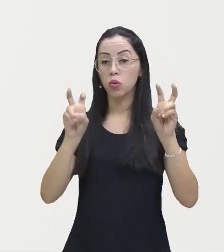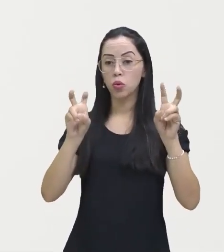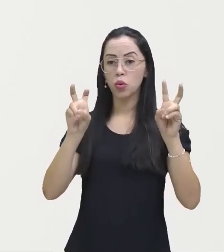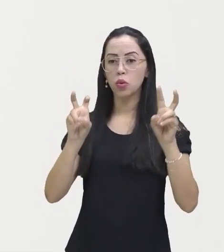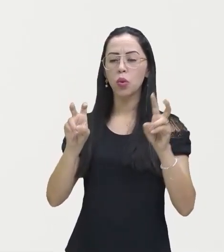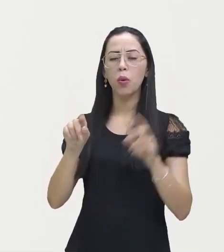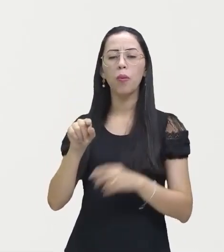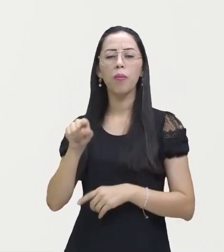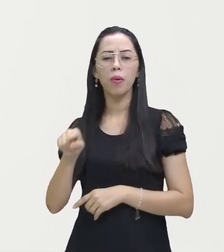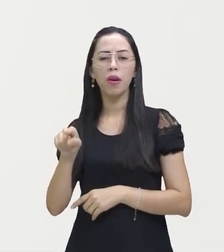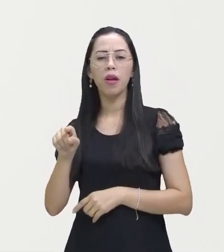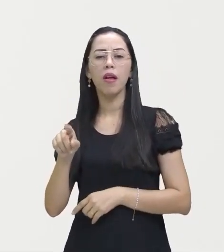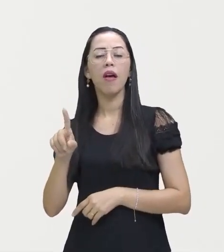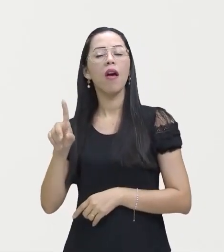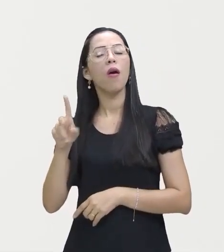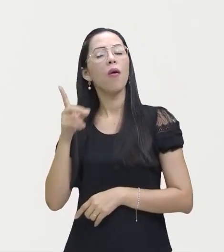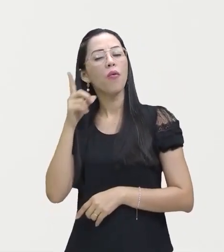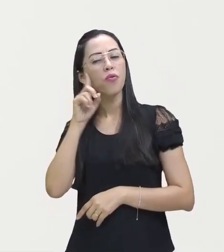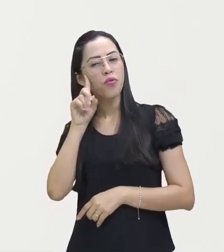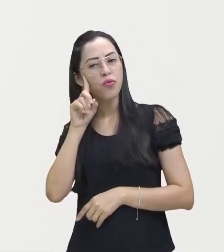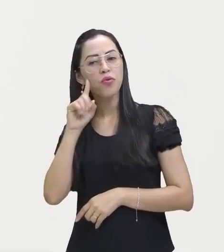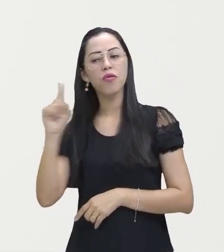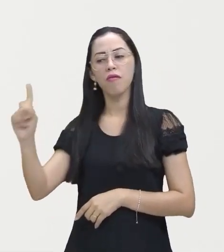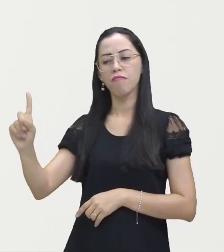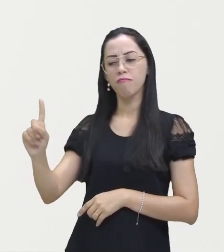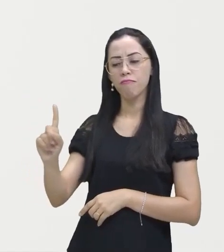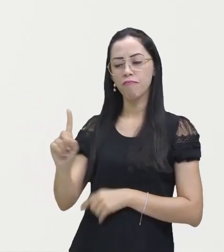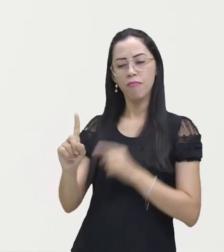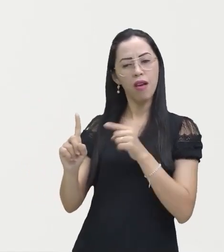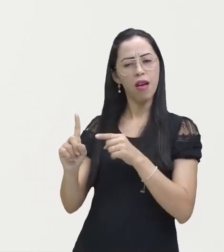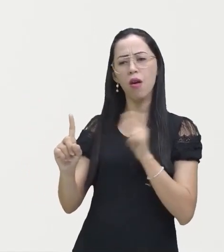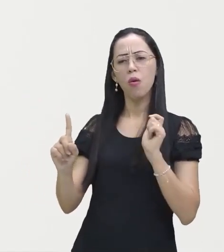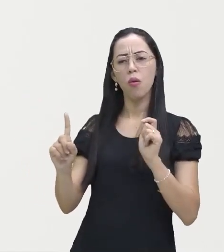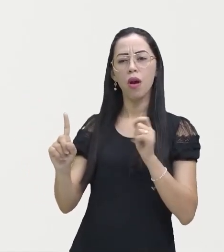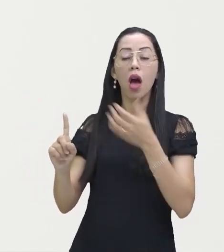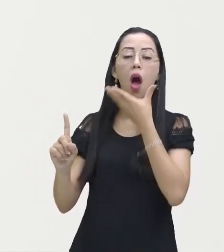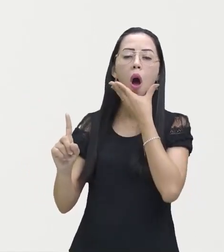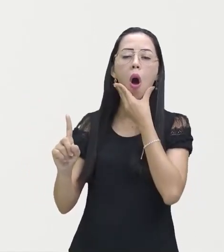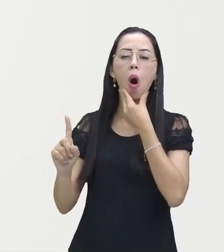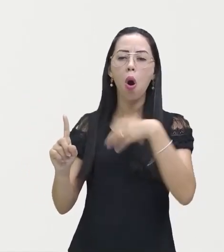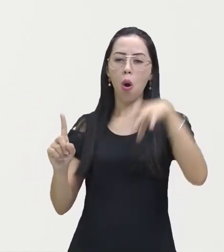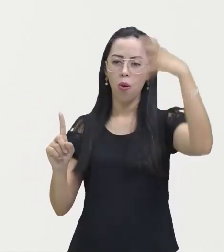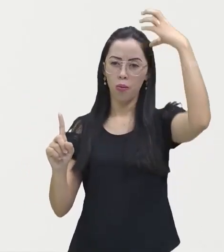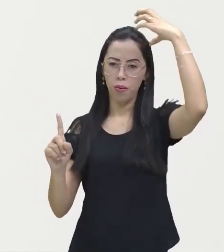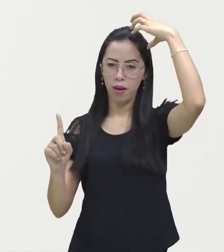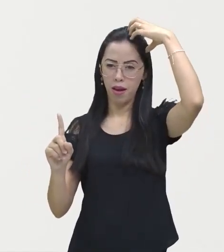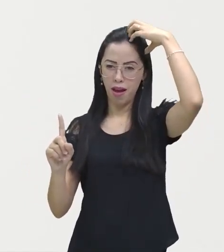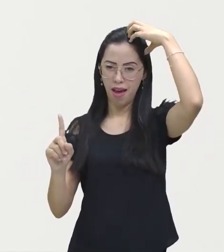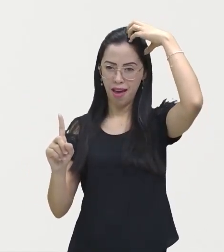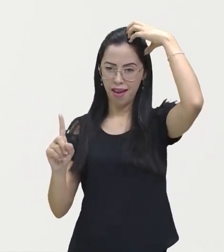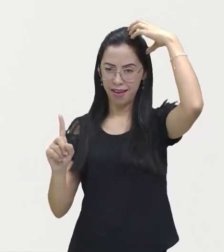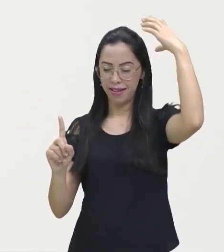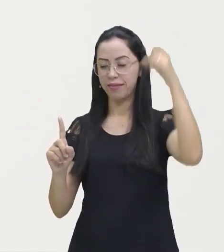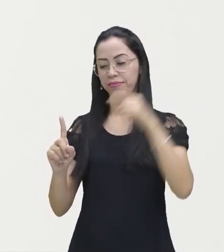Um dia veio um belo rei, belo rei, belo rei. Um dia veio